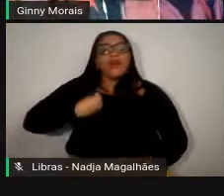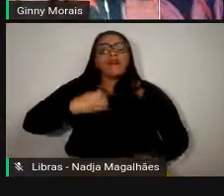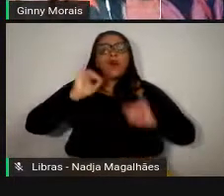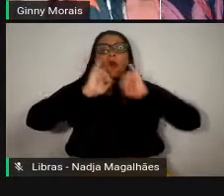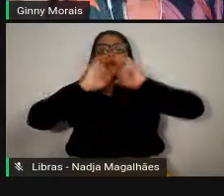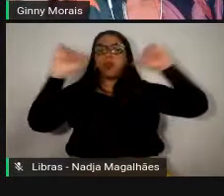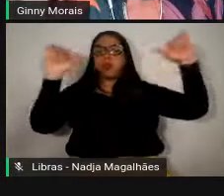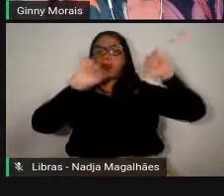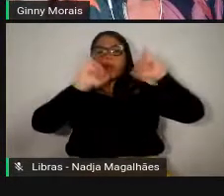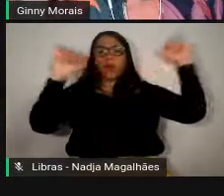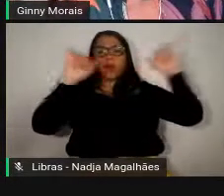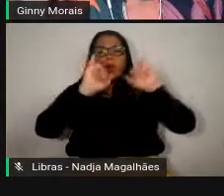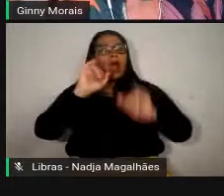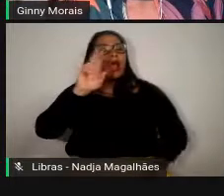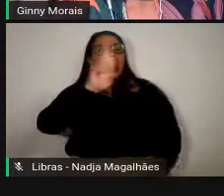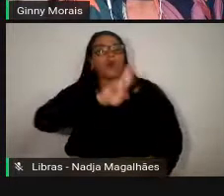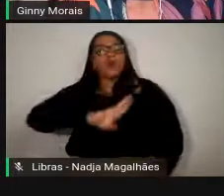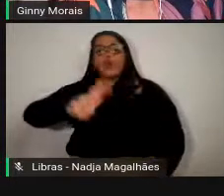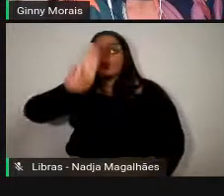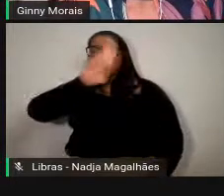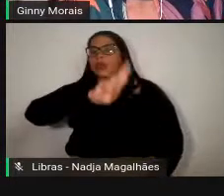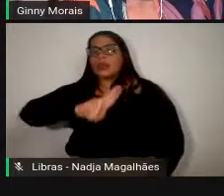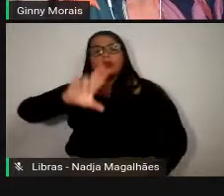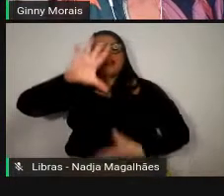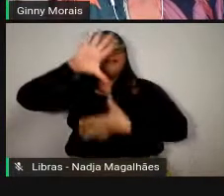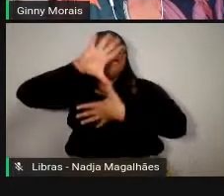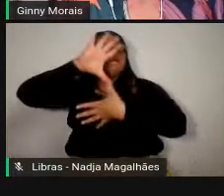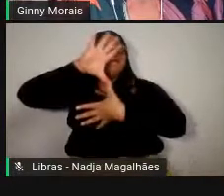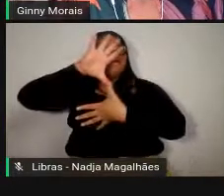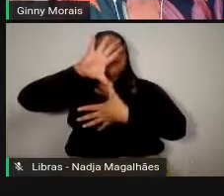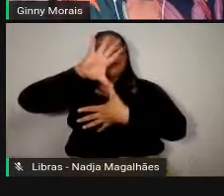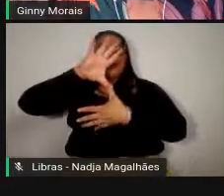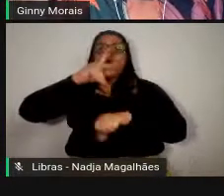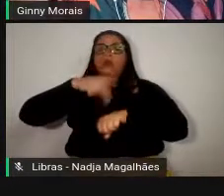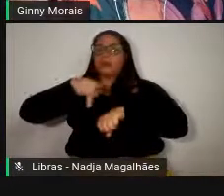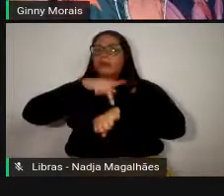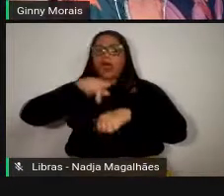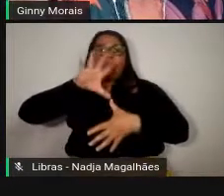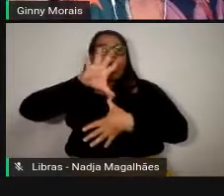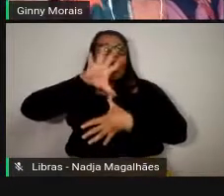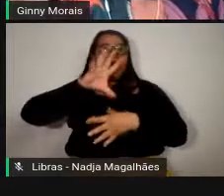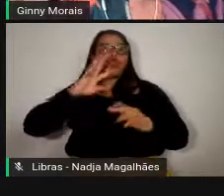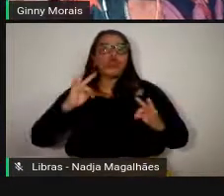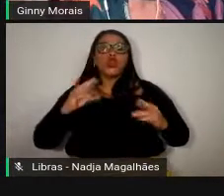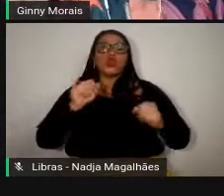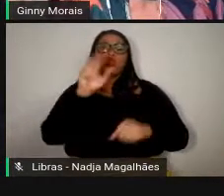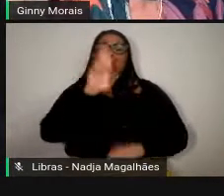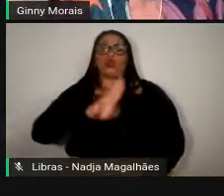amplamente utilizada no continente americano, tá? Só não foi verificada